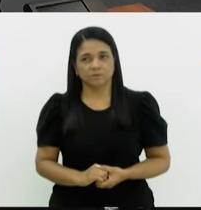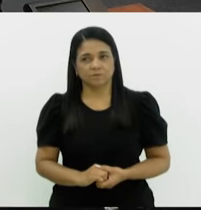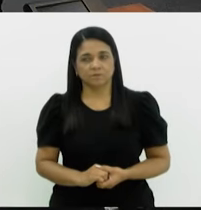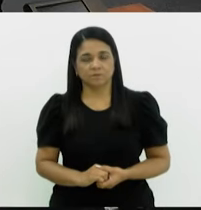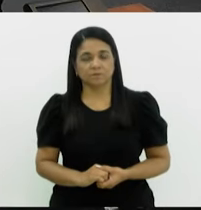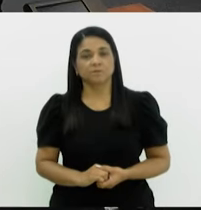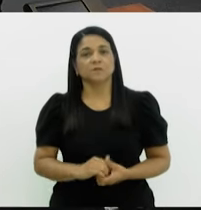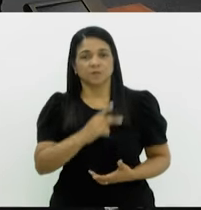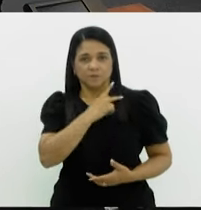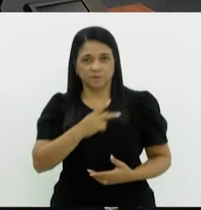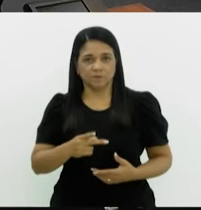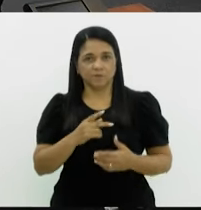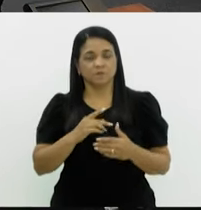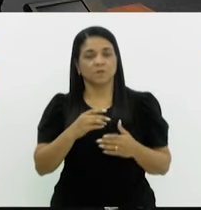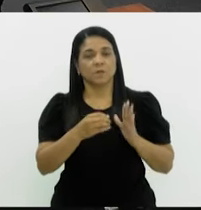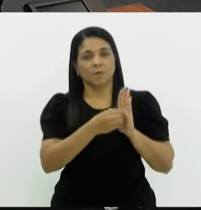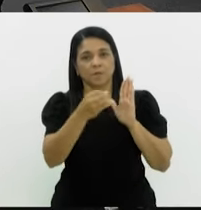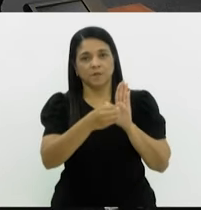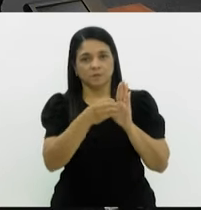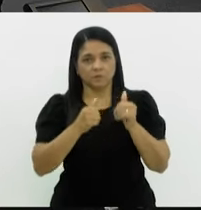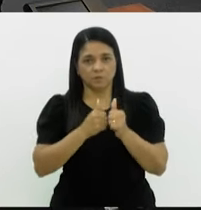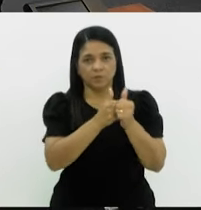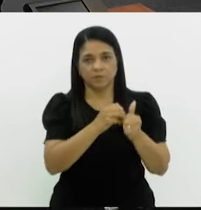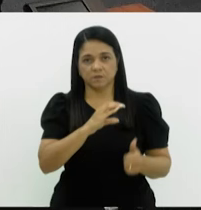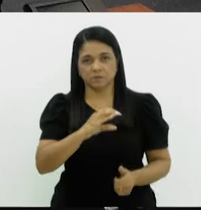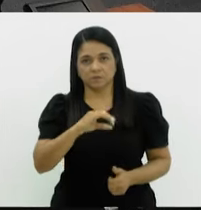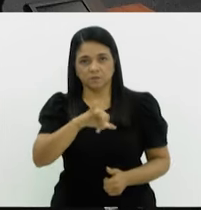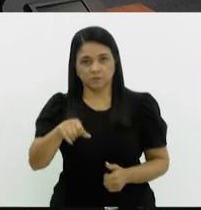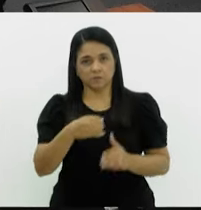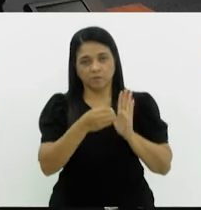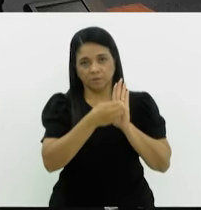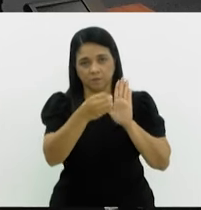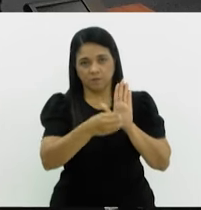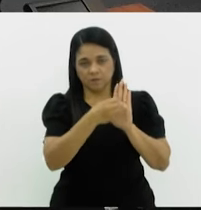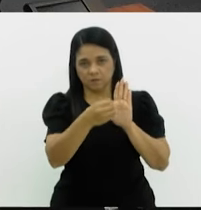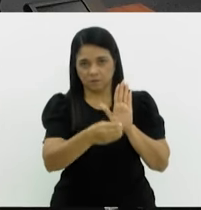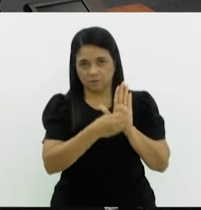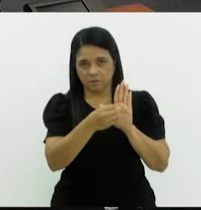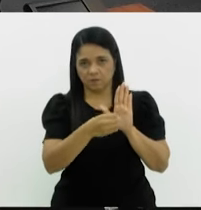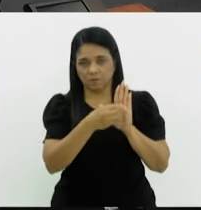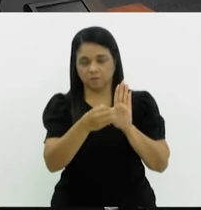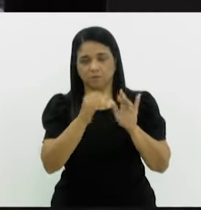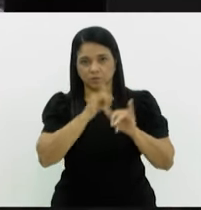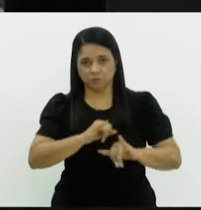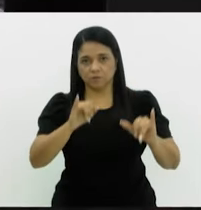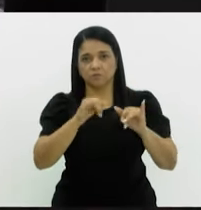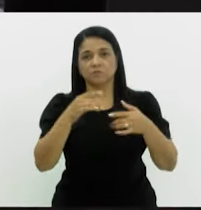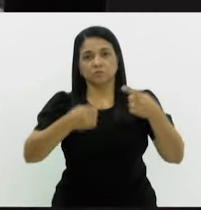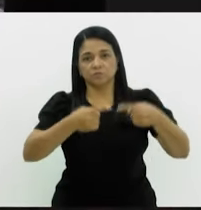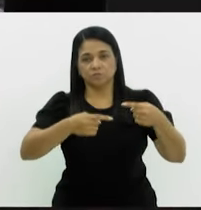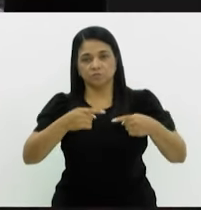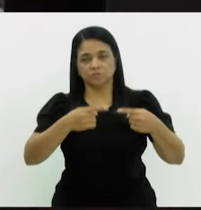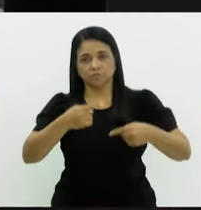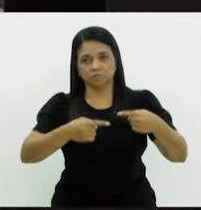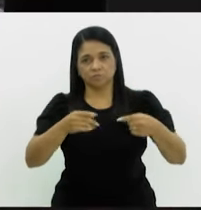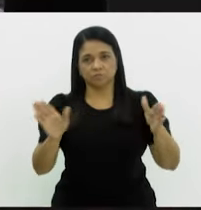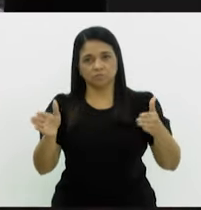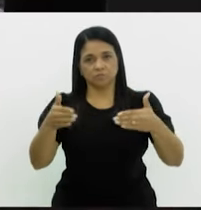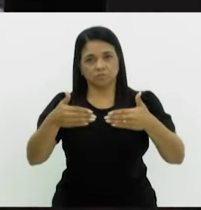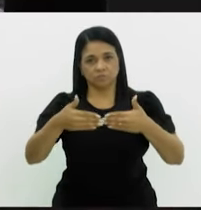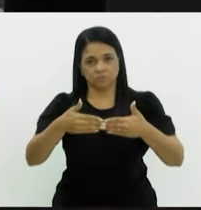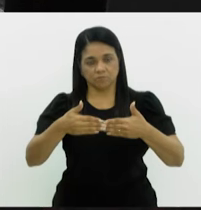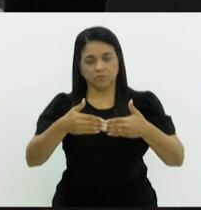senhora presidente, acompanho o parecer da CCJ. Com os pareceres emitidos, em discussão, não havendo quem queira discutir,